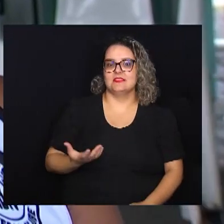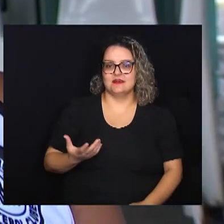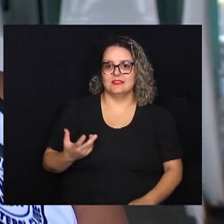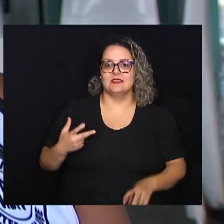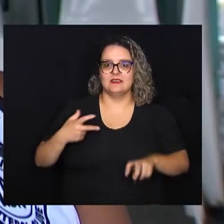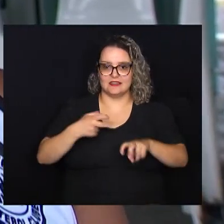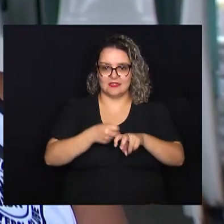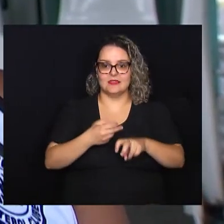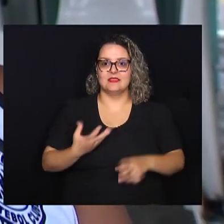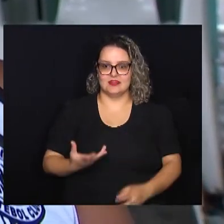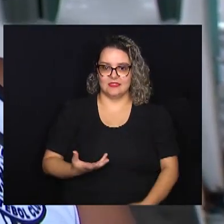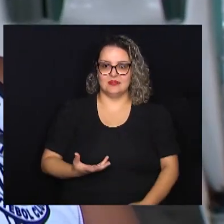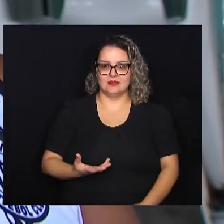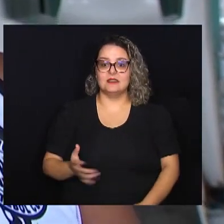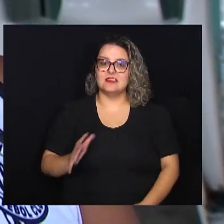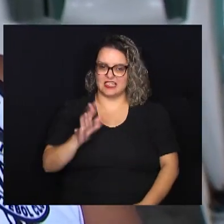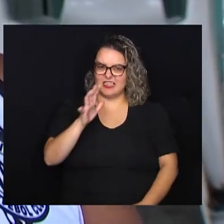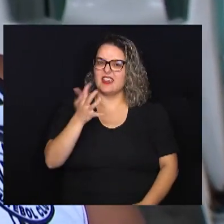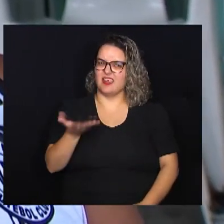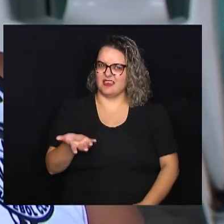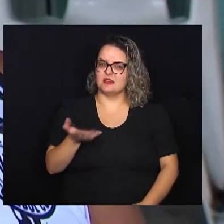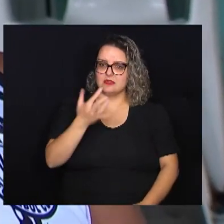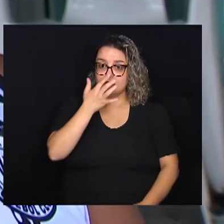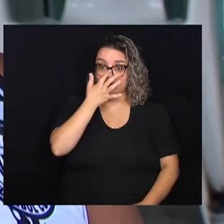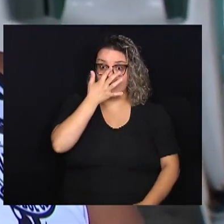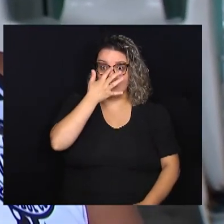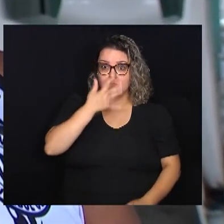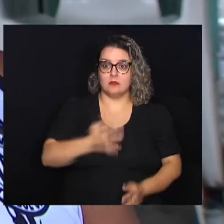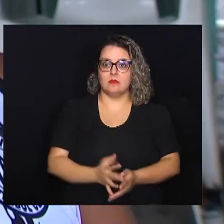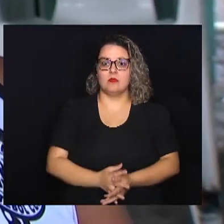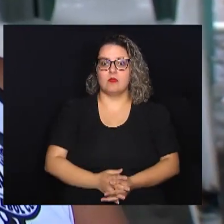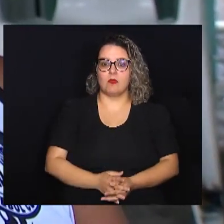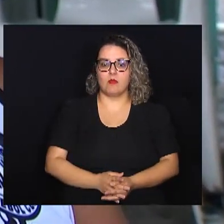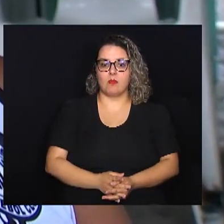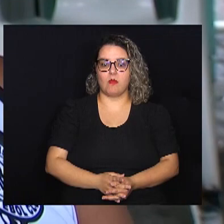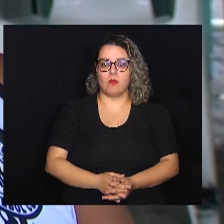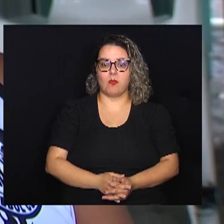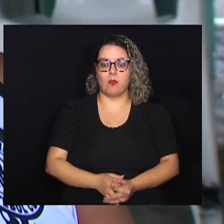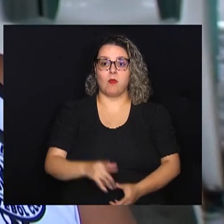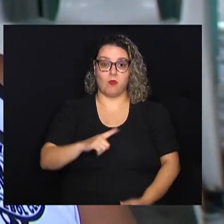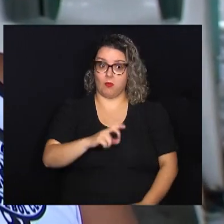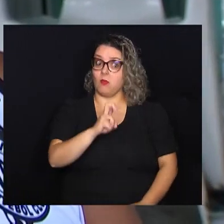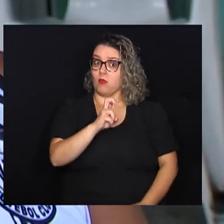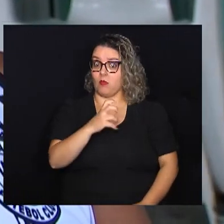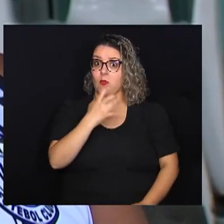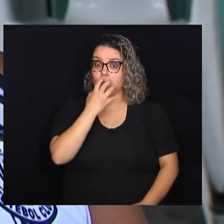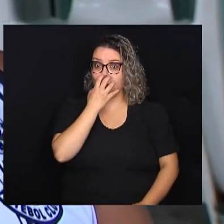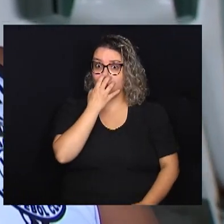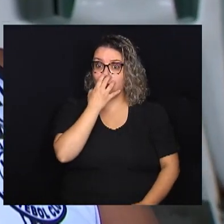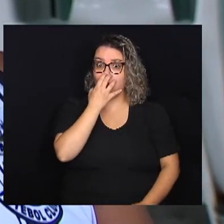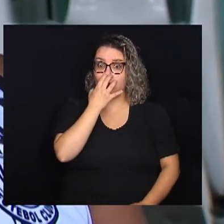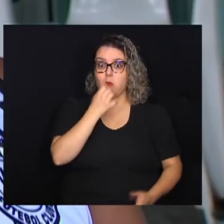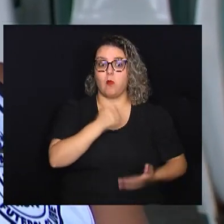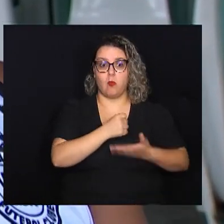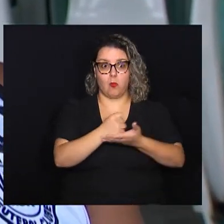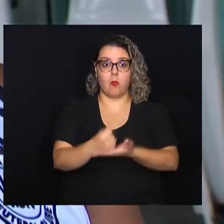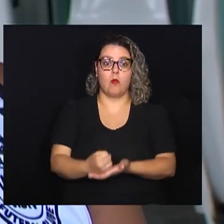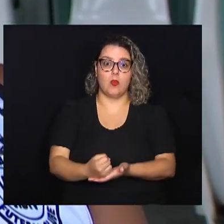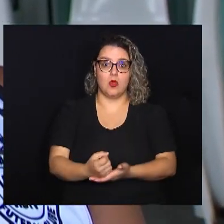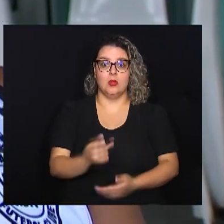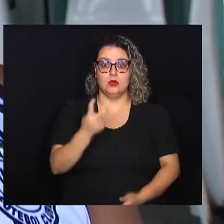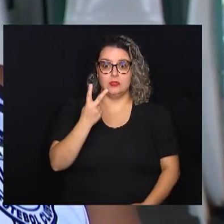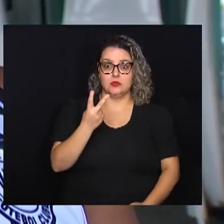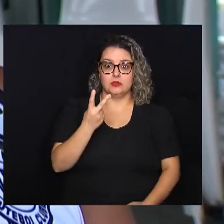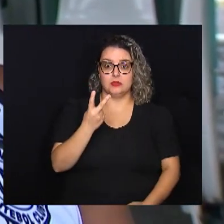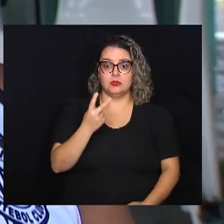vacinas mesmo tá muito cara velho para eu mesmo tenho cinco cachorro eu já trouxe já dois de